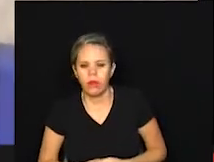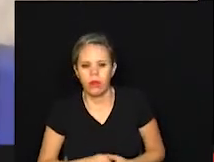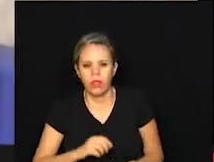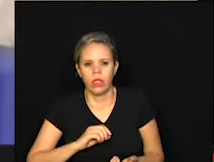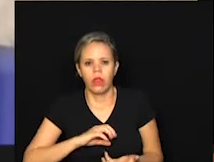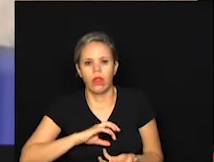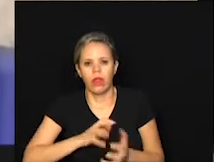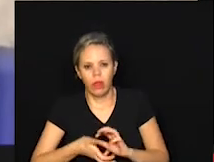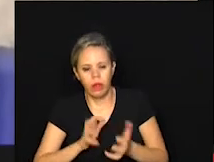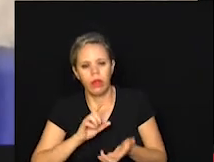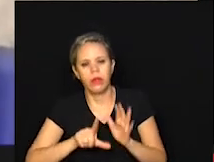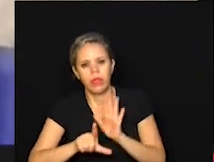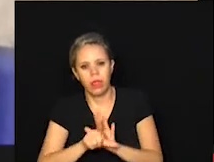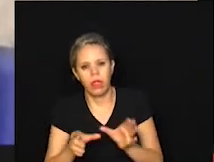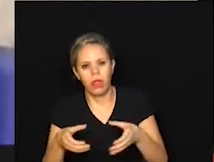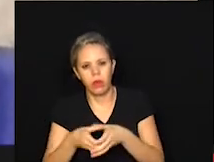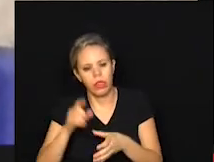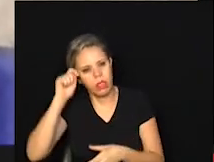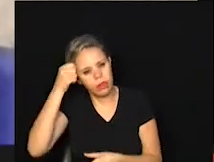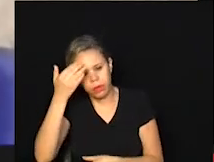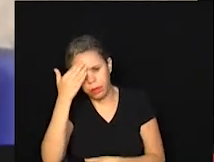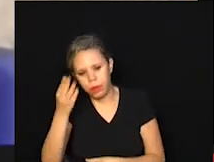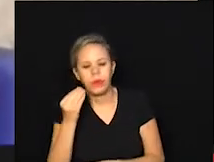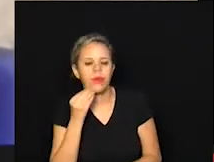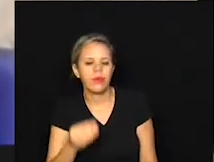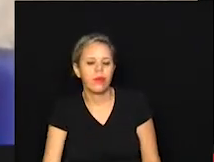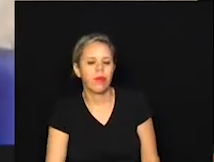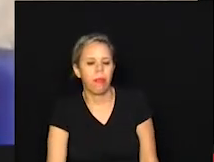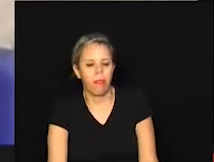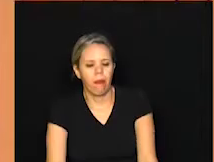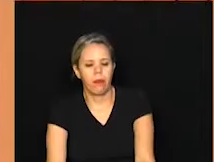da lei do Conselho da Comunidade Negra. Muito obrigado pela oportunidade.